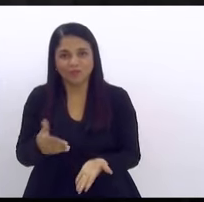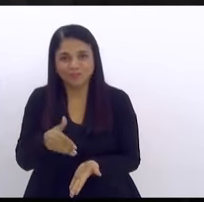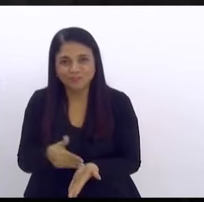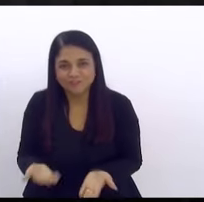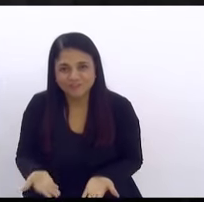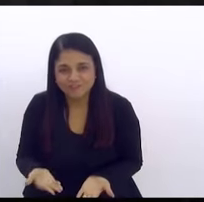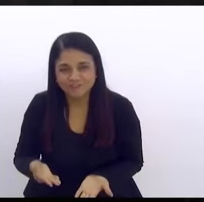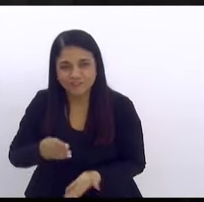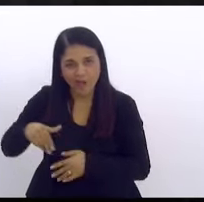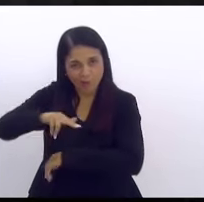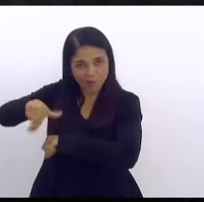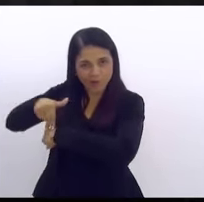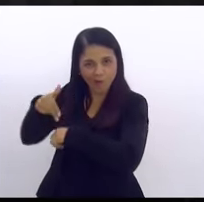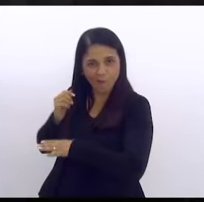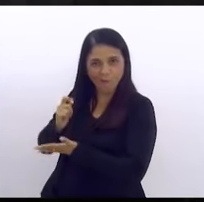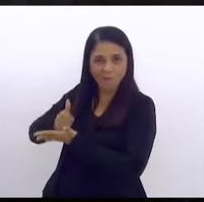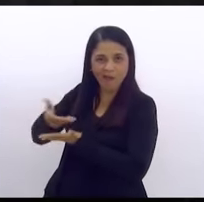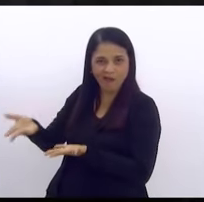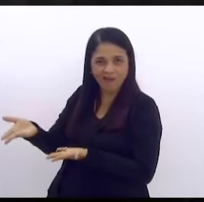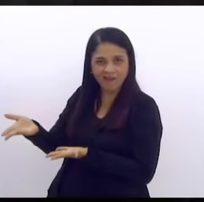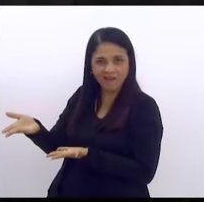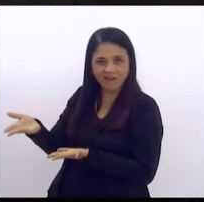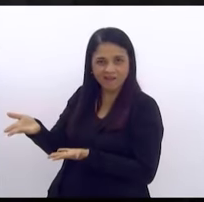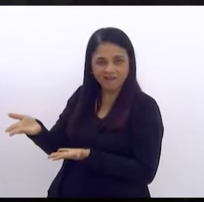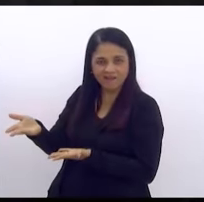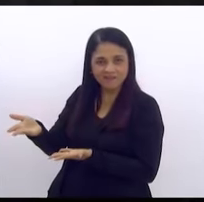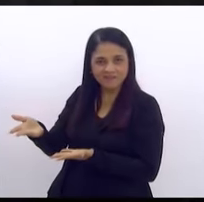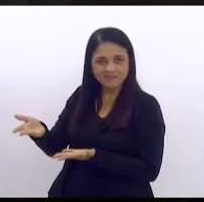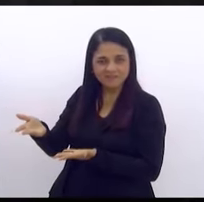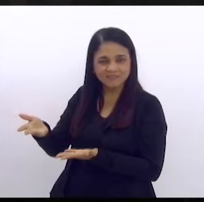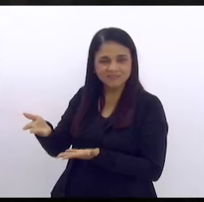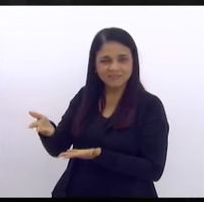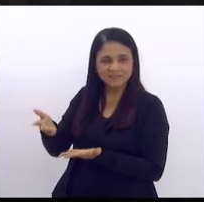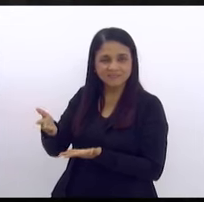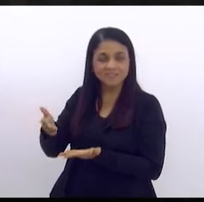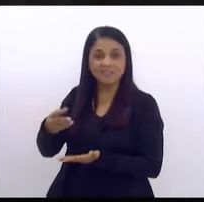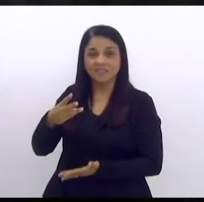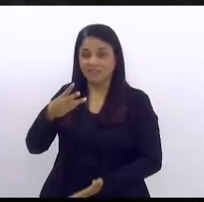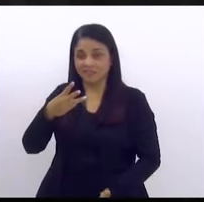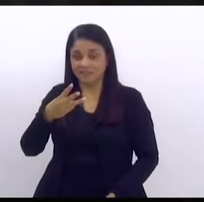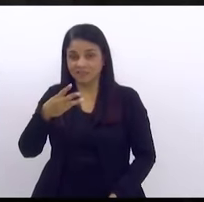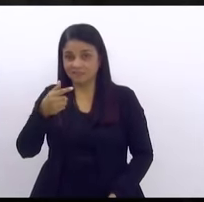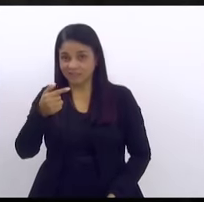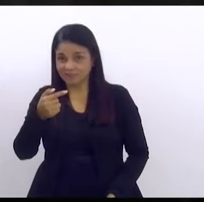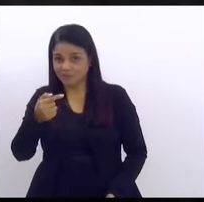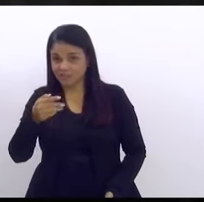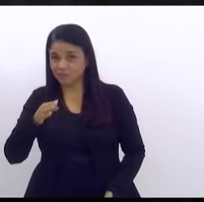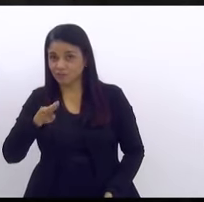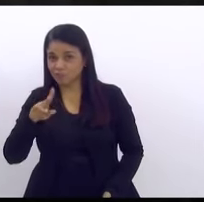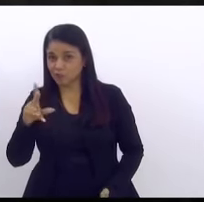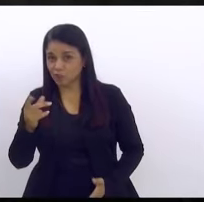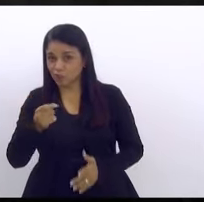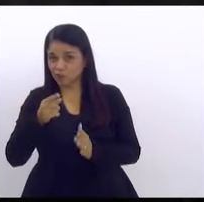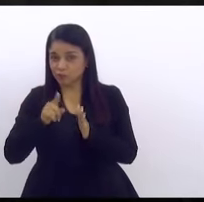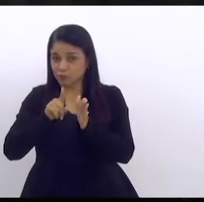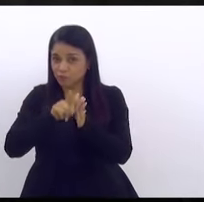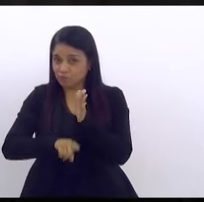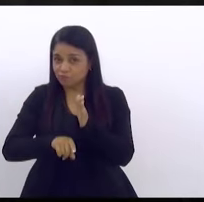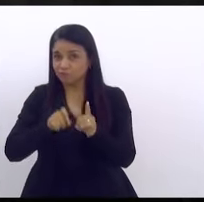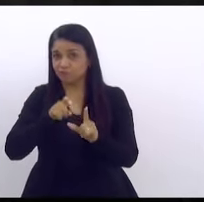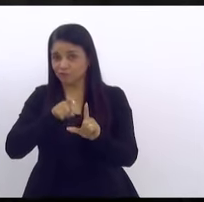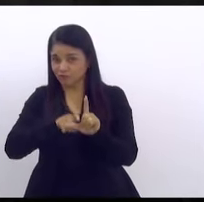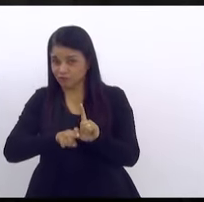uma moratória, porque subtrair 37 bilhões da dívida é subtrair um valor